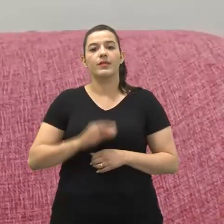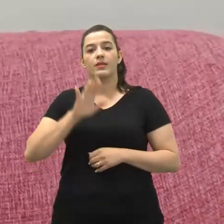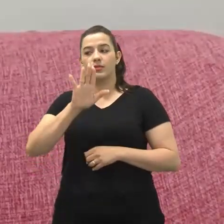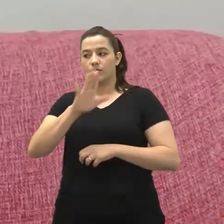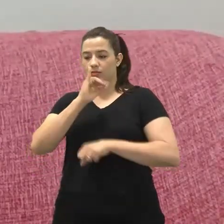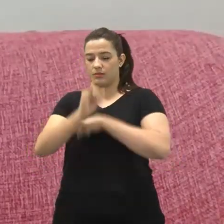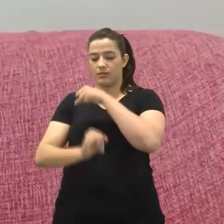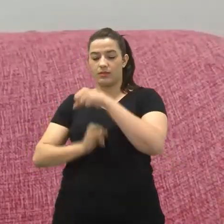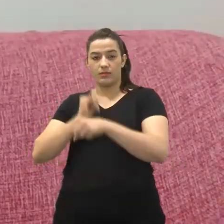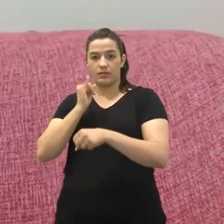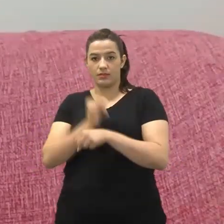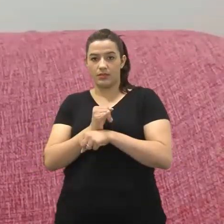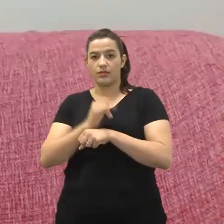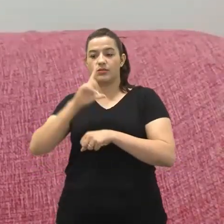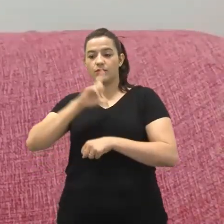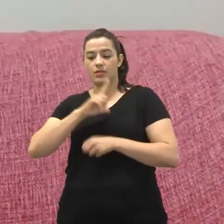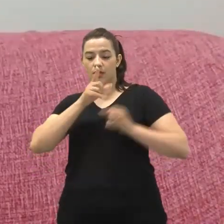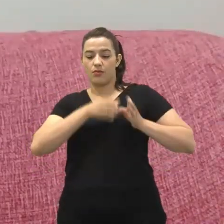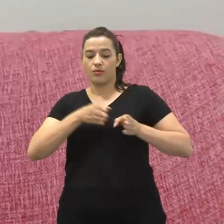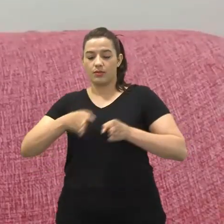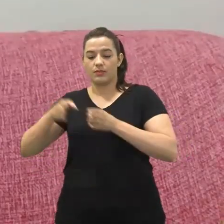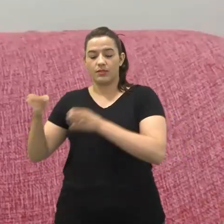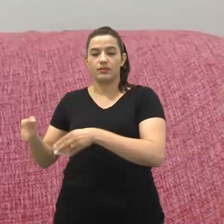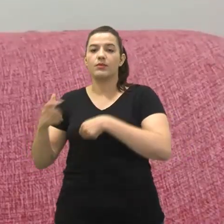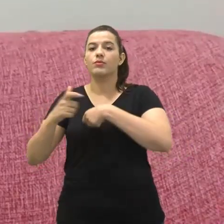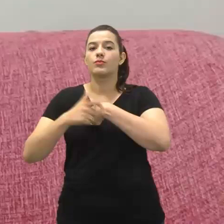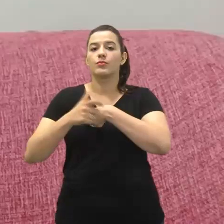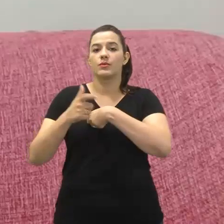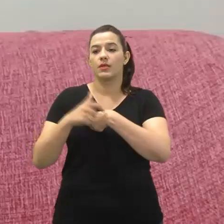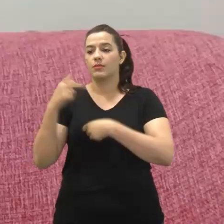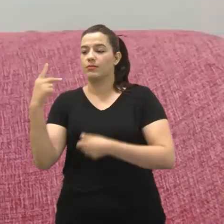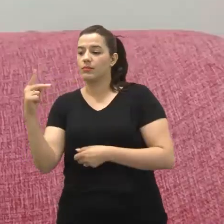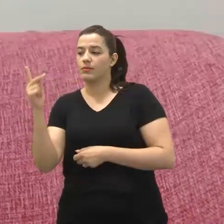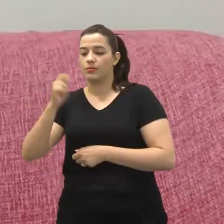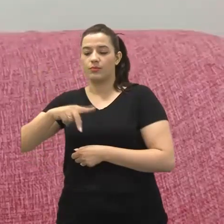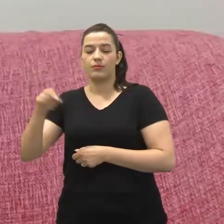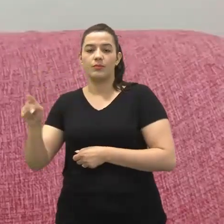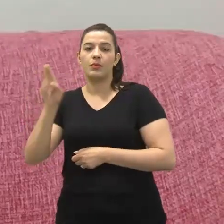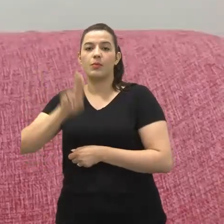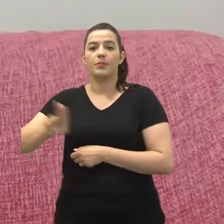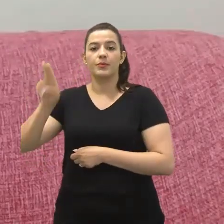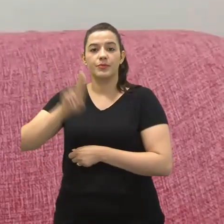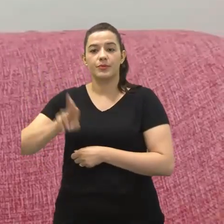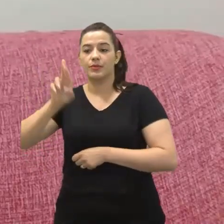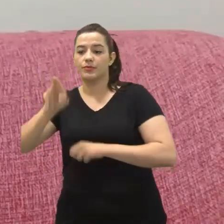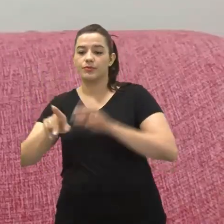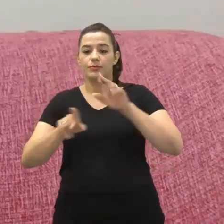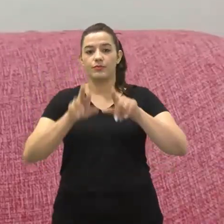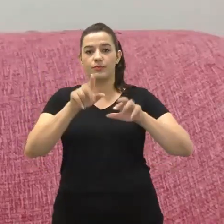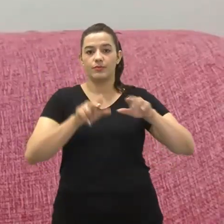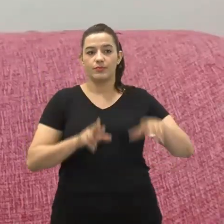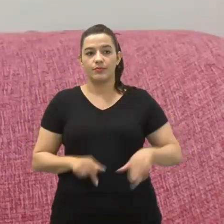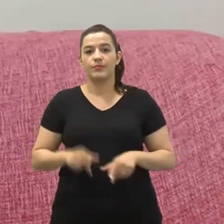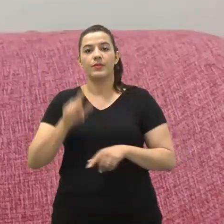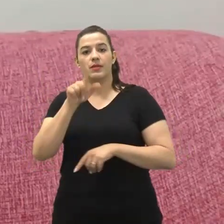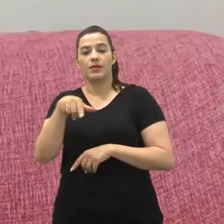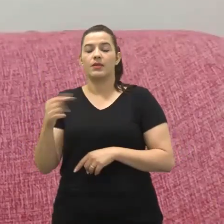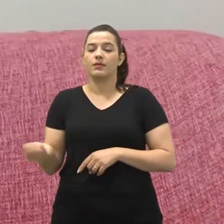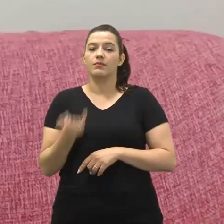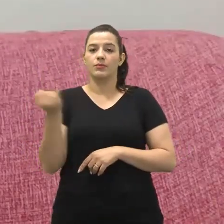a organização desse tempo pelo curso e pelo professor a utilização de diferentes espaços é